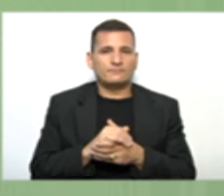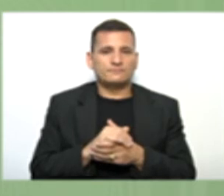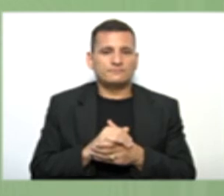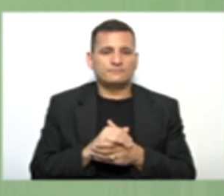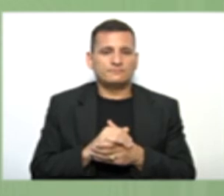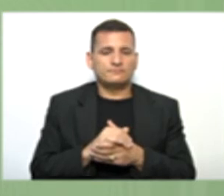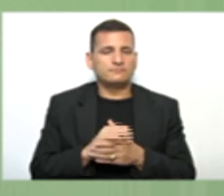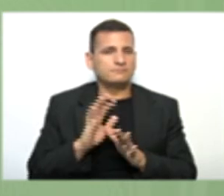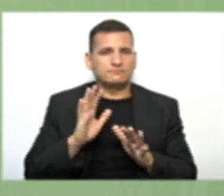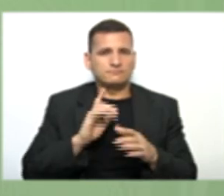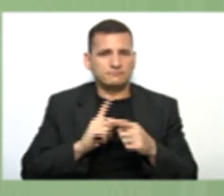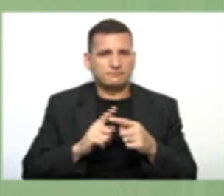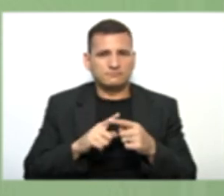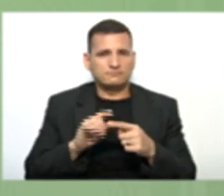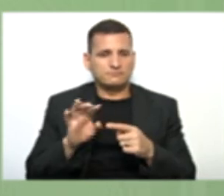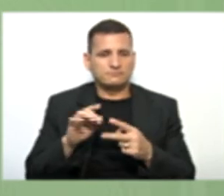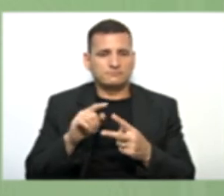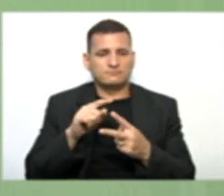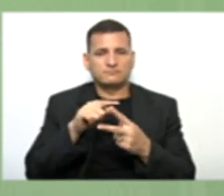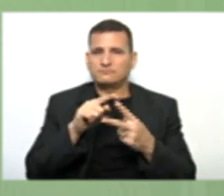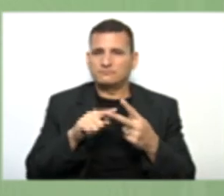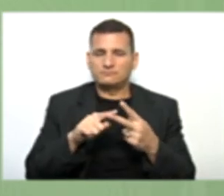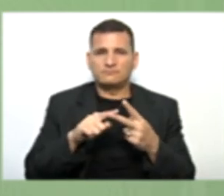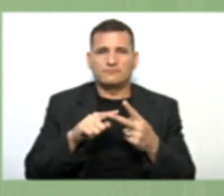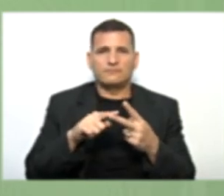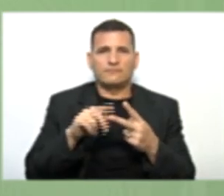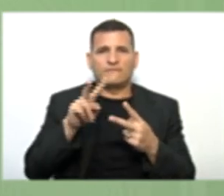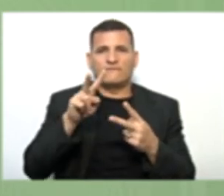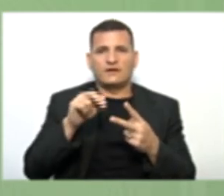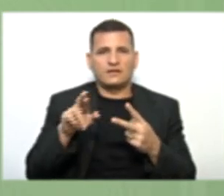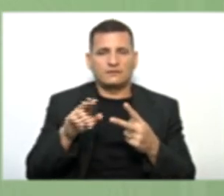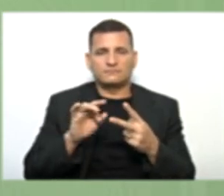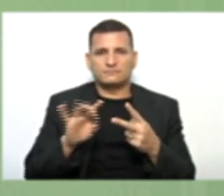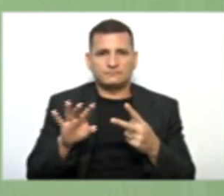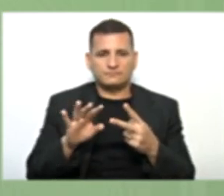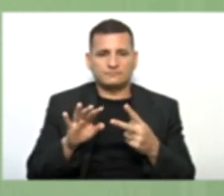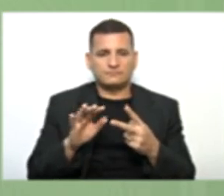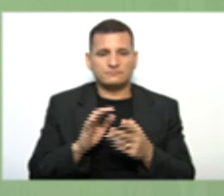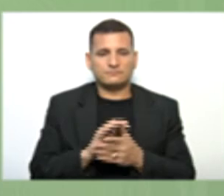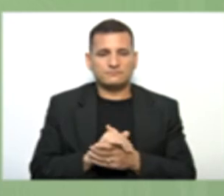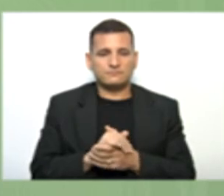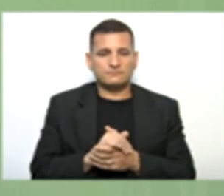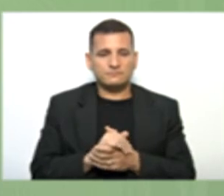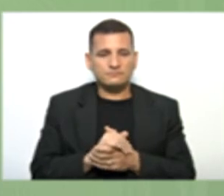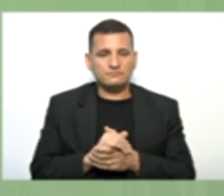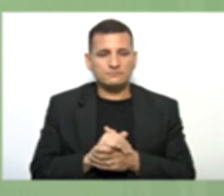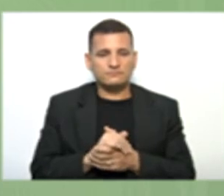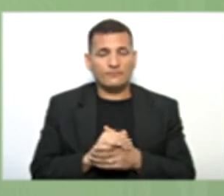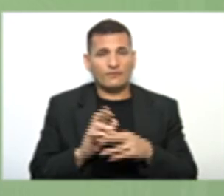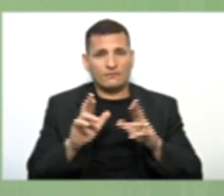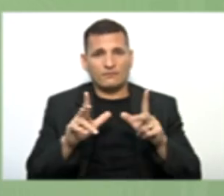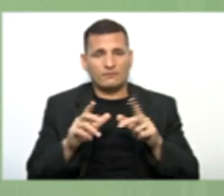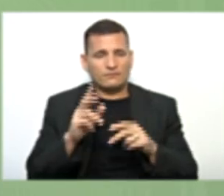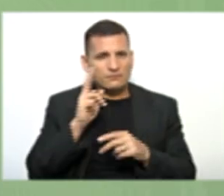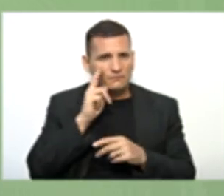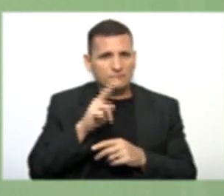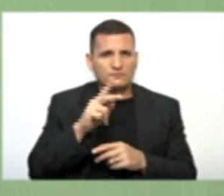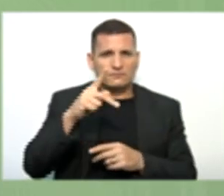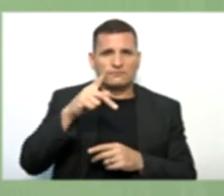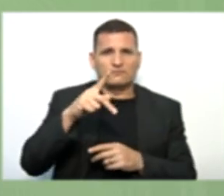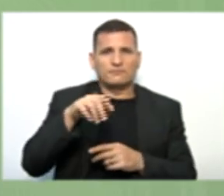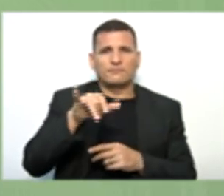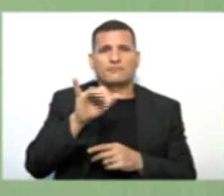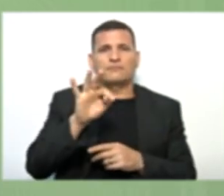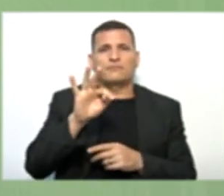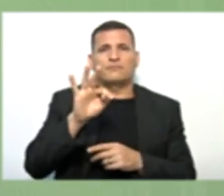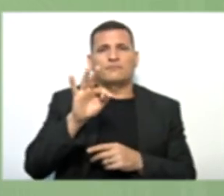essas duas variáveis, assim, do nada, né? Então é interessante. Porque a diferença que eu vejo é que o Python ele é mais direto,